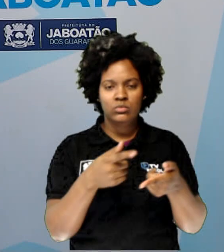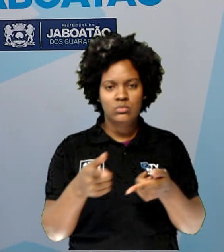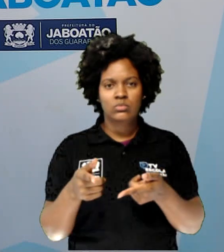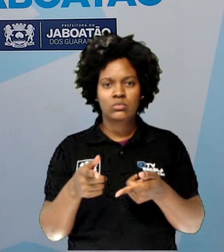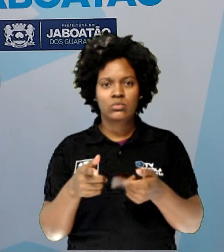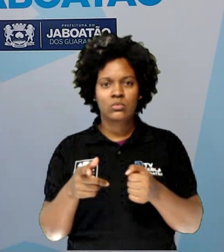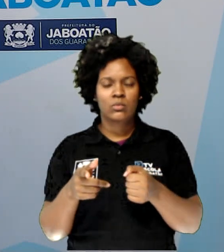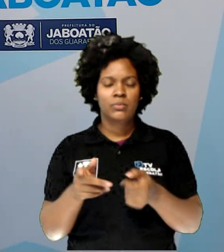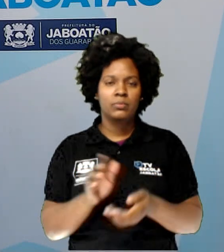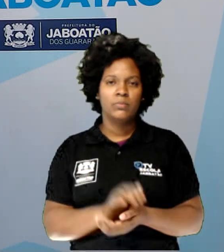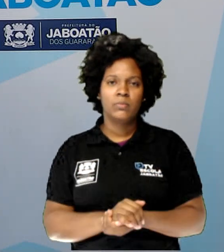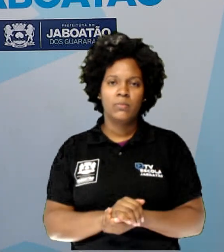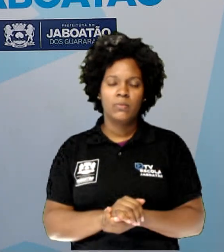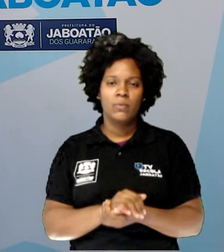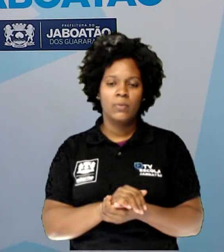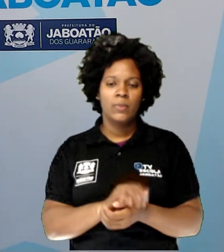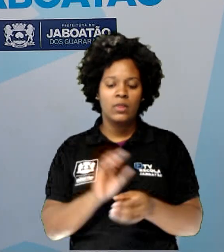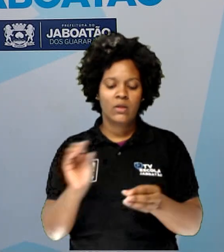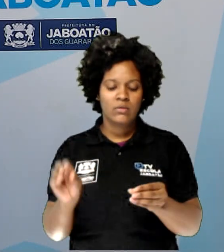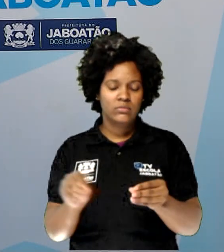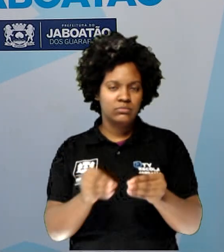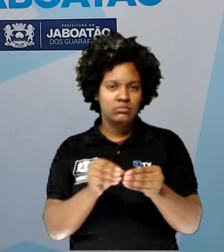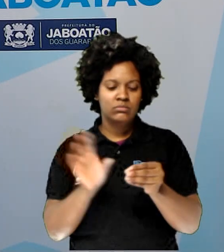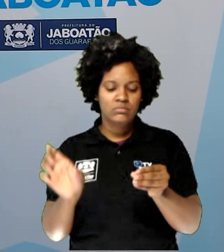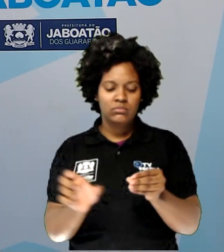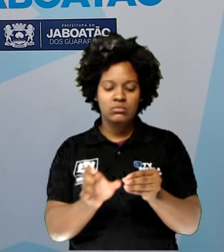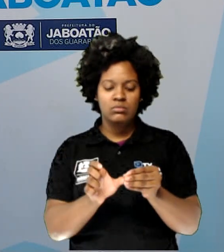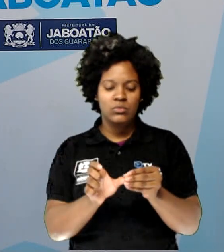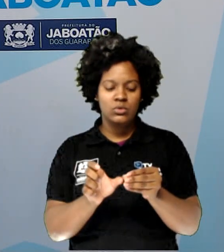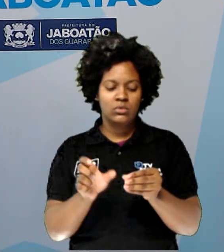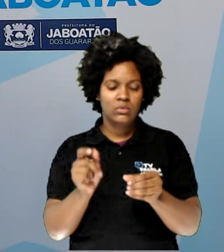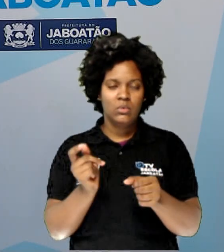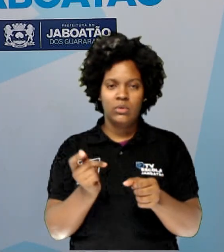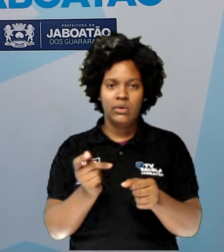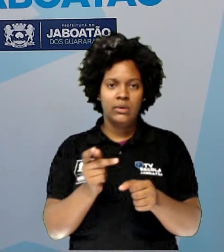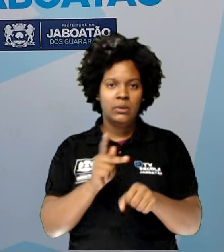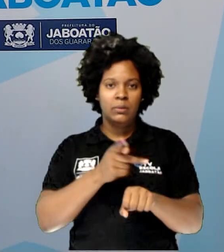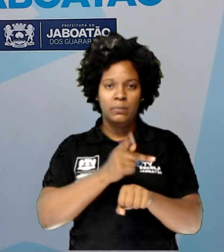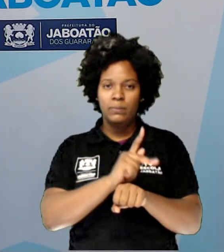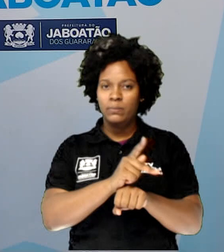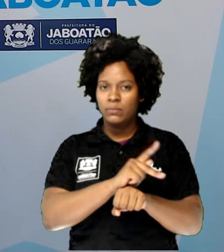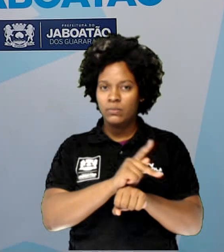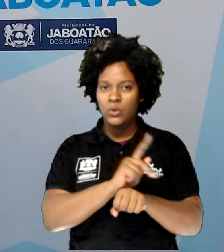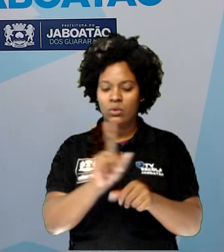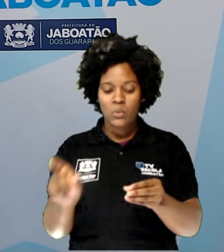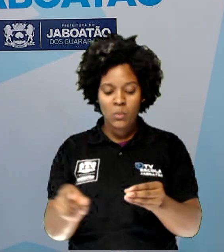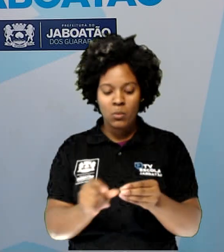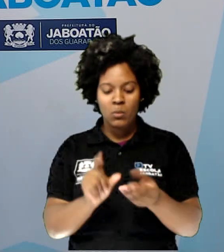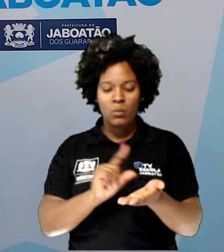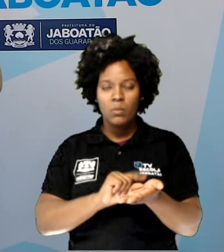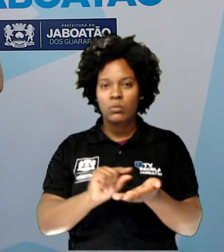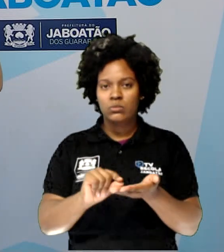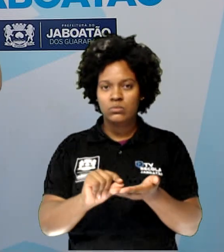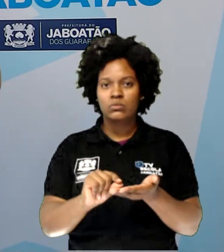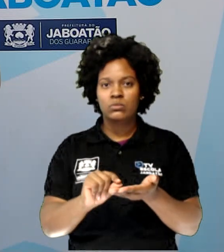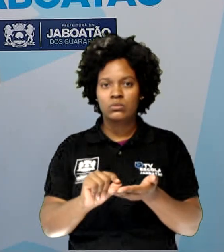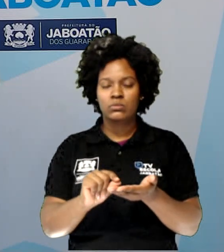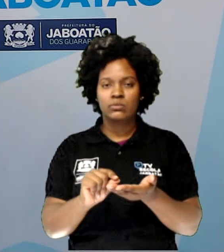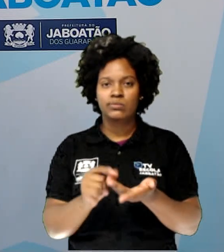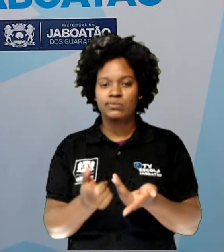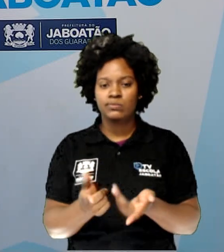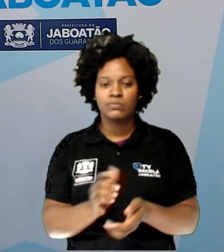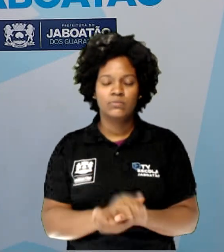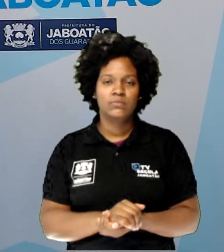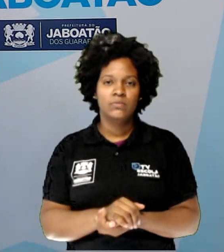a preposição mais o artigo. Aqui neste caso, a terra não está especificada, porque a especificação vem depois com